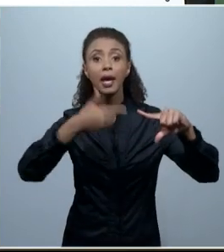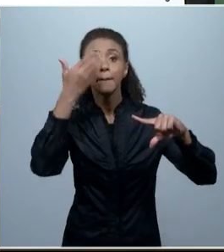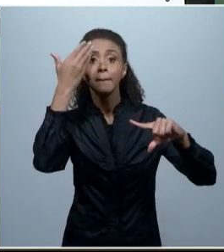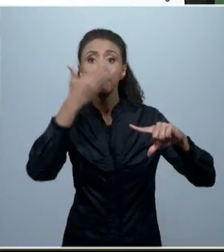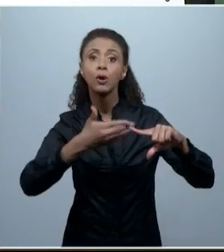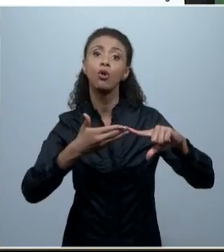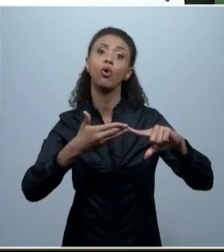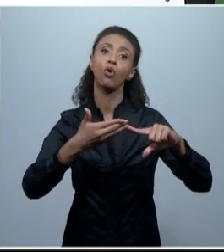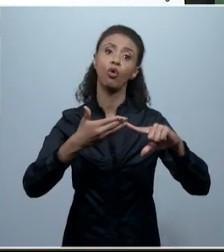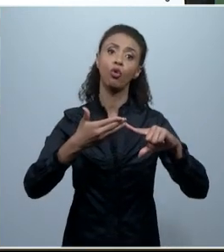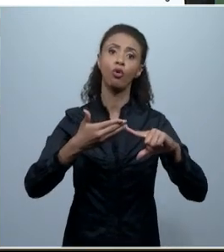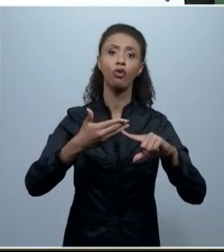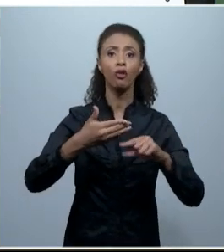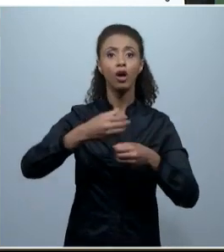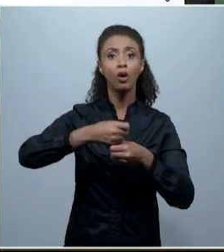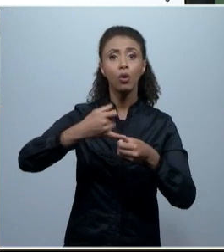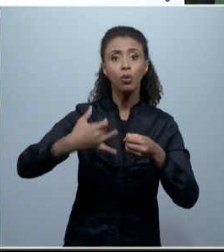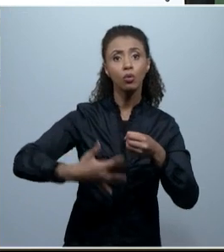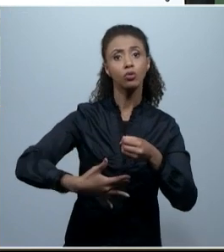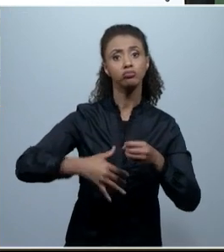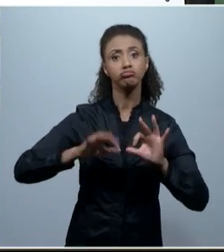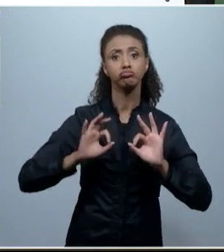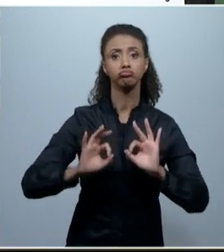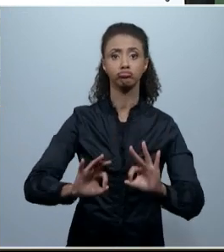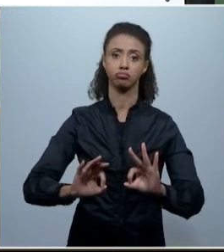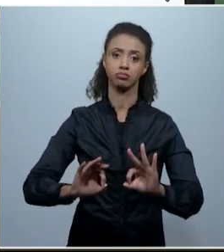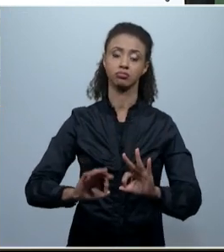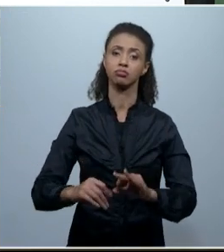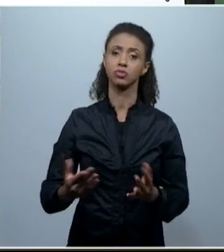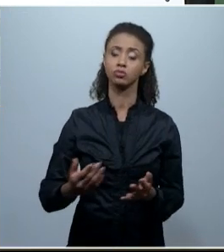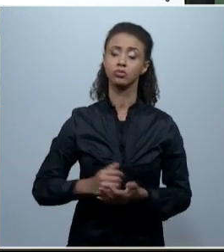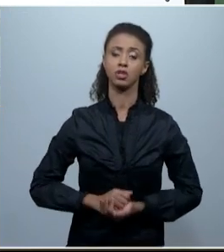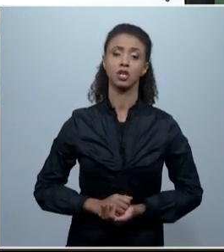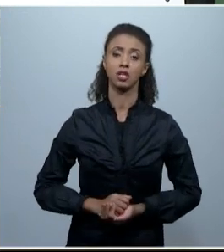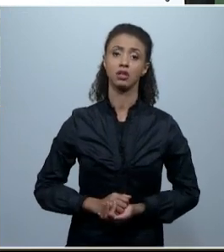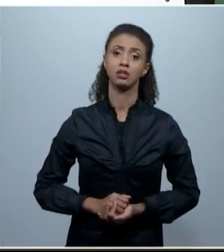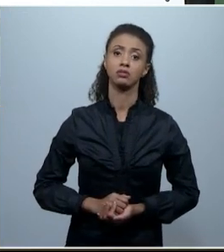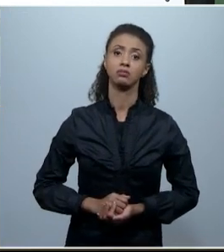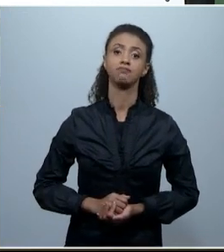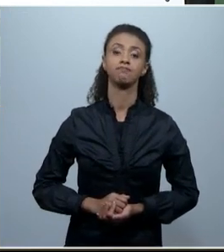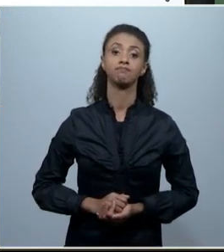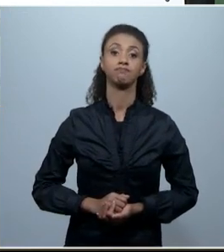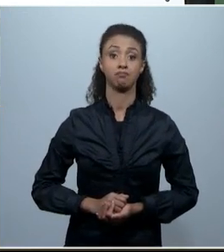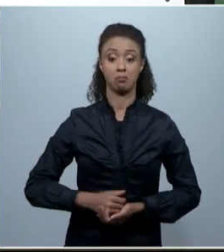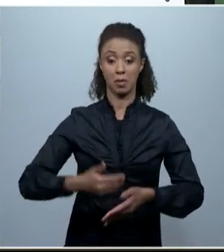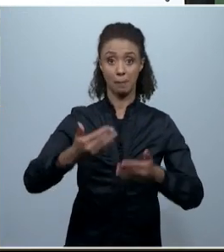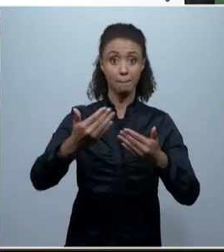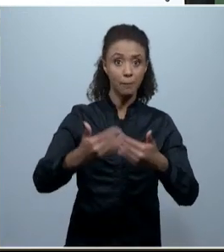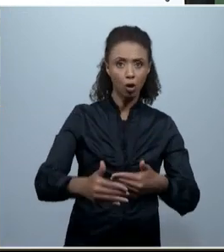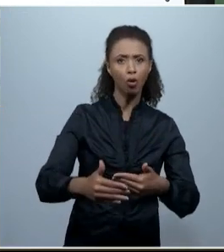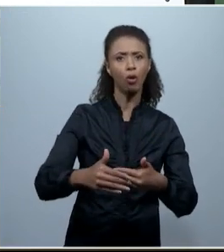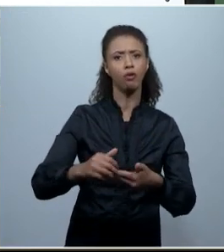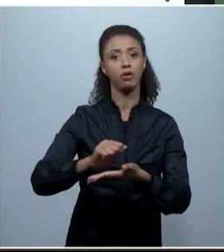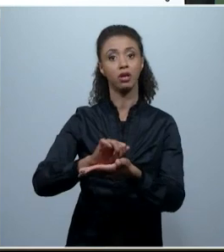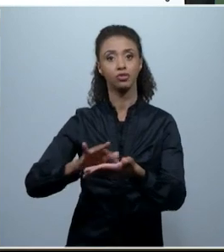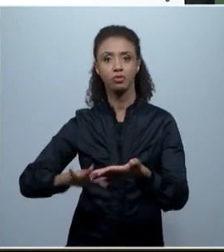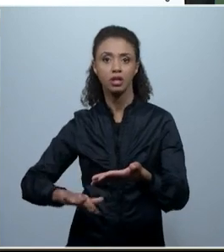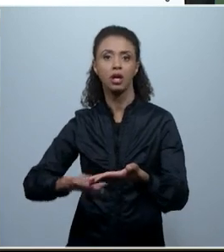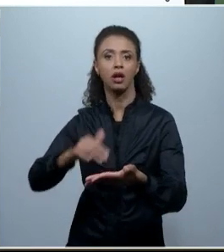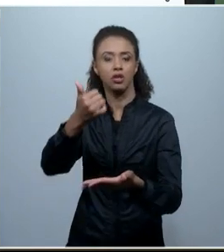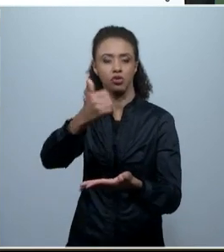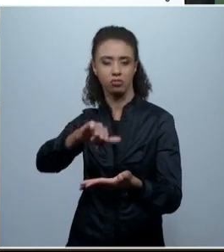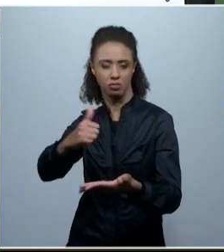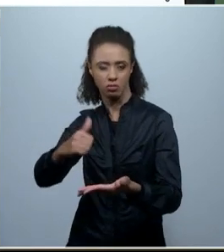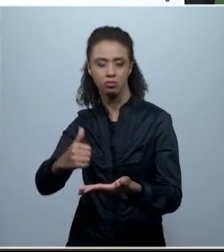fundamentos concretos da geometria tá então para a preparação das atividades avaliativas para a prova presencial